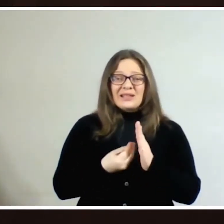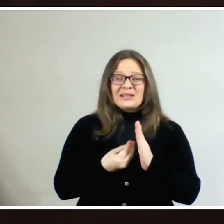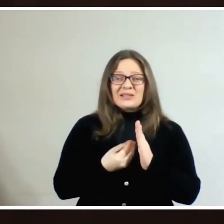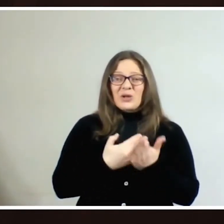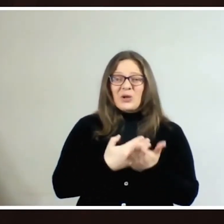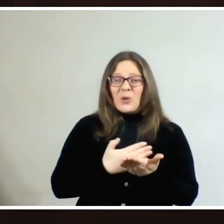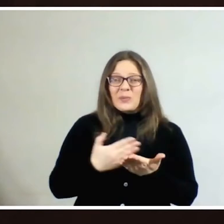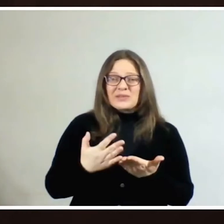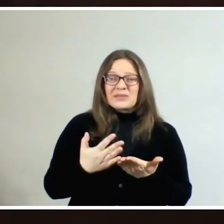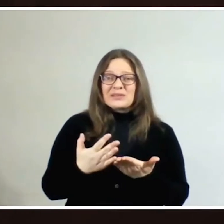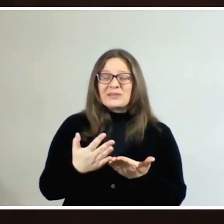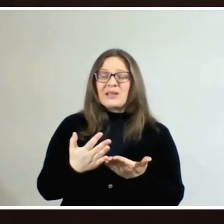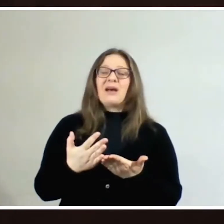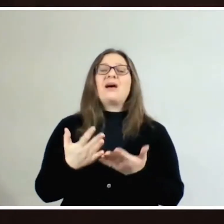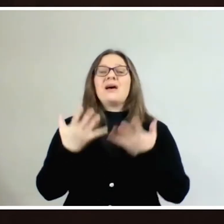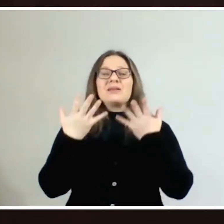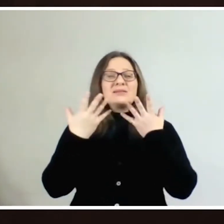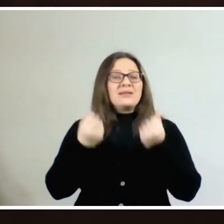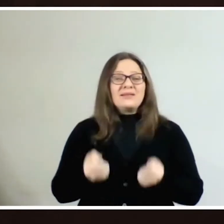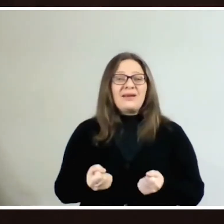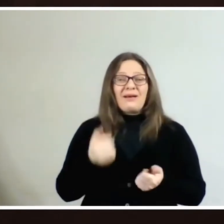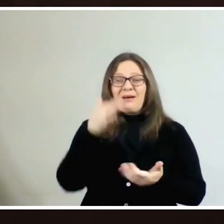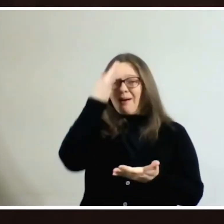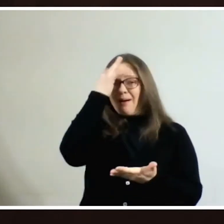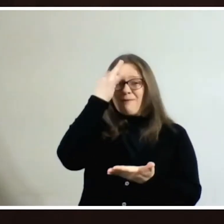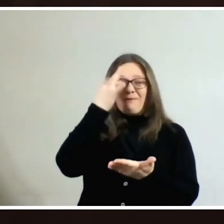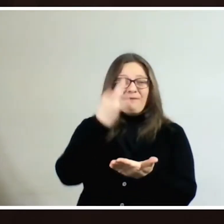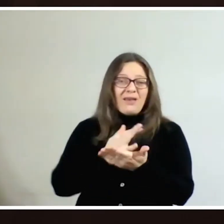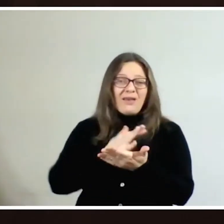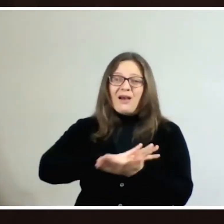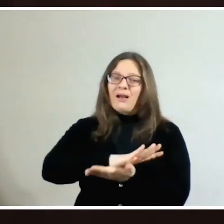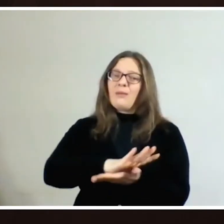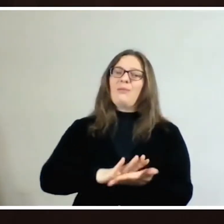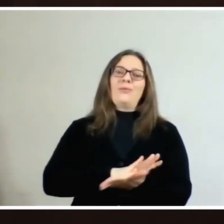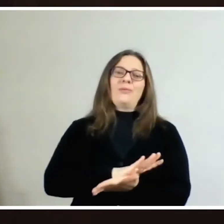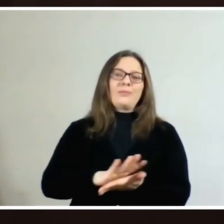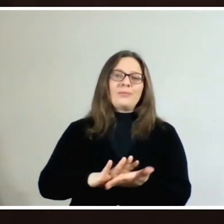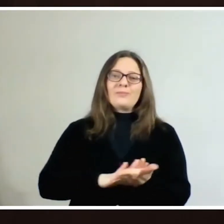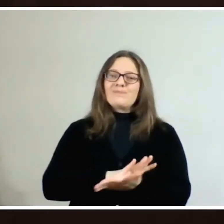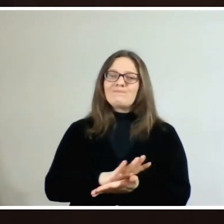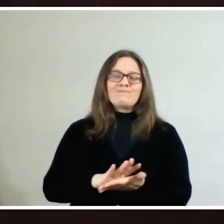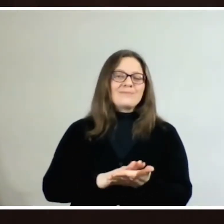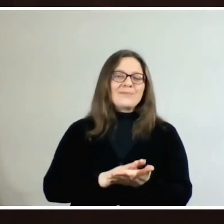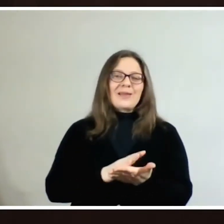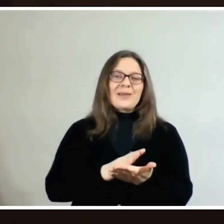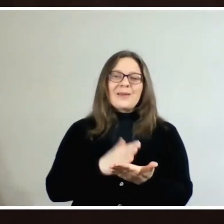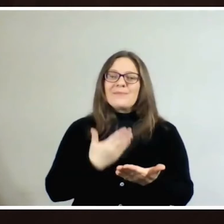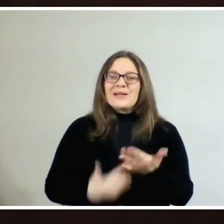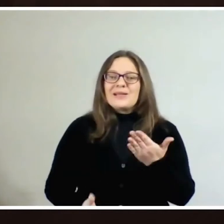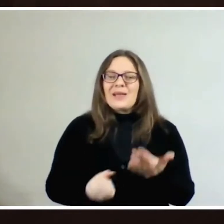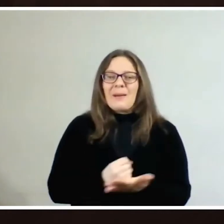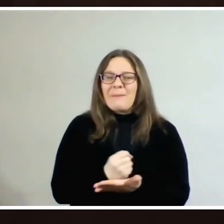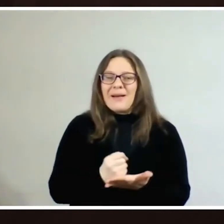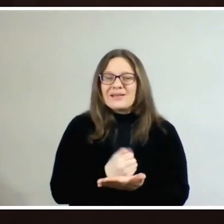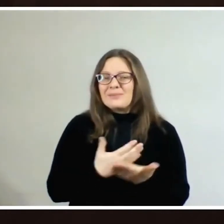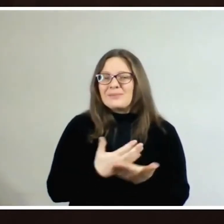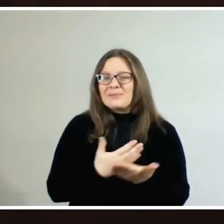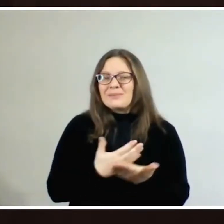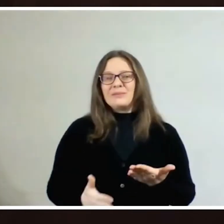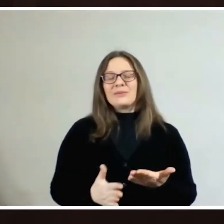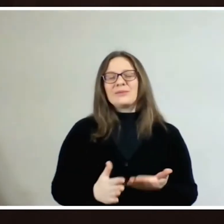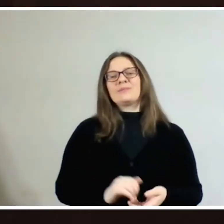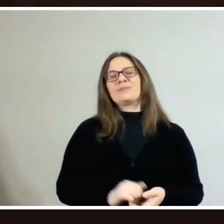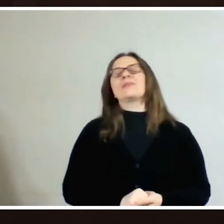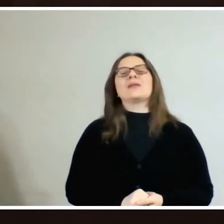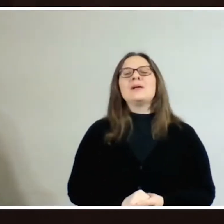fé, né? Não temos base nenhuma. Essa heresia danifica não somente a encarnação do Senhor, como também a